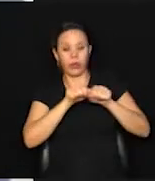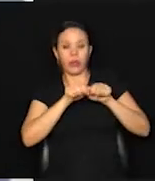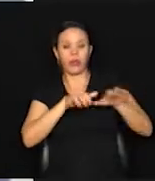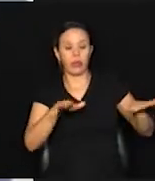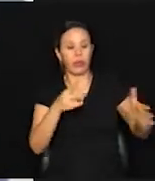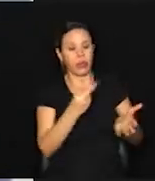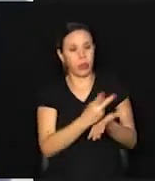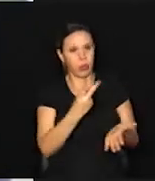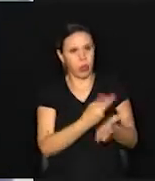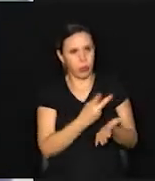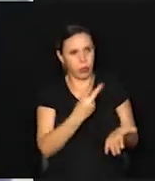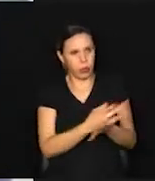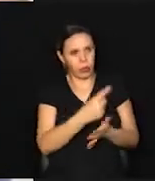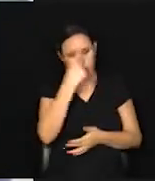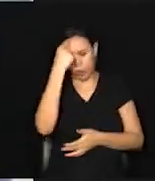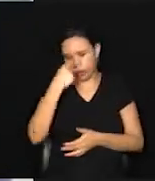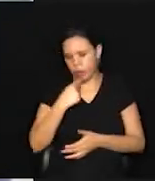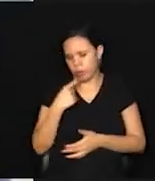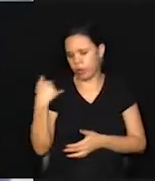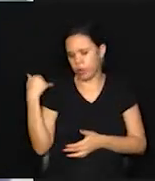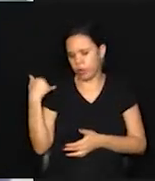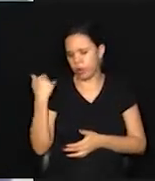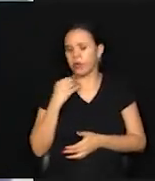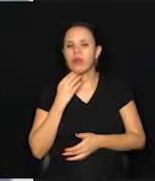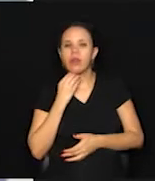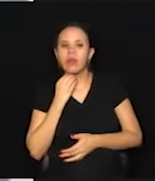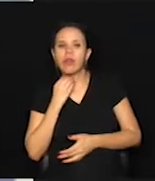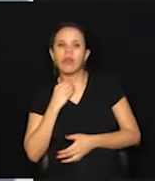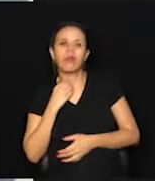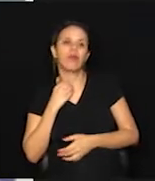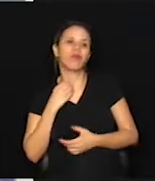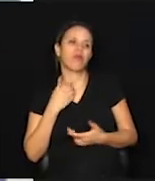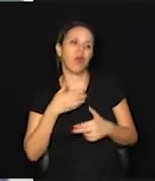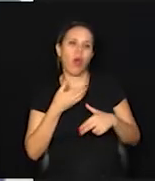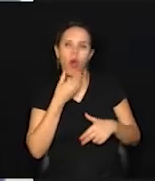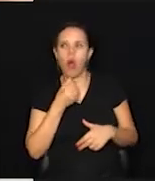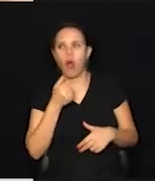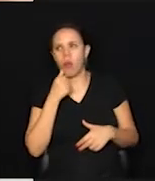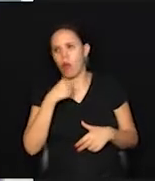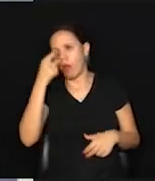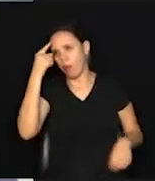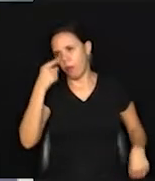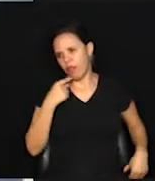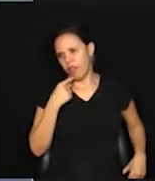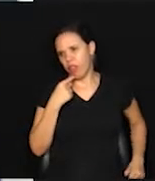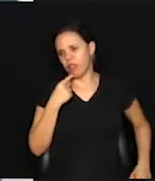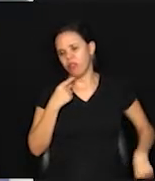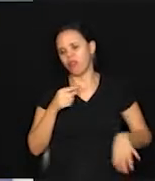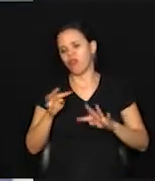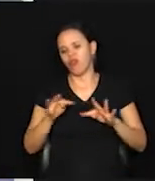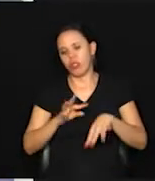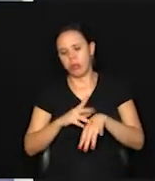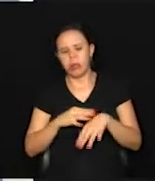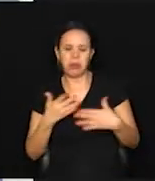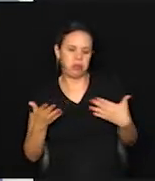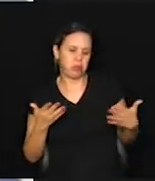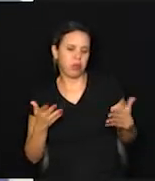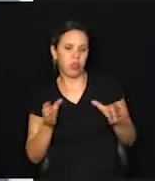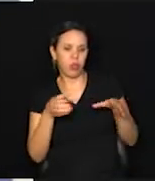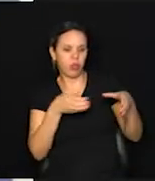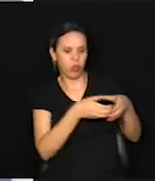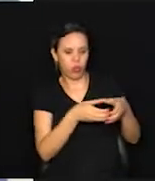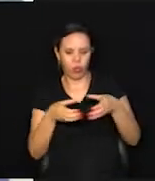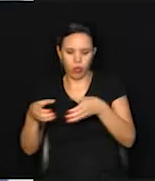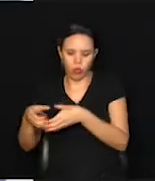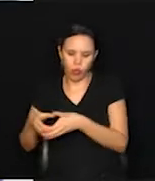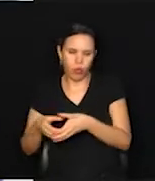mesmos perfis de idade, de sexo, de perfil clínico, entre esses grupos, né, os